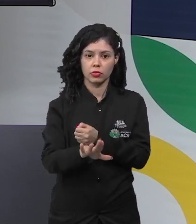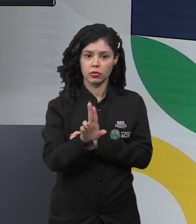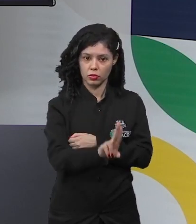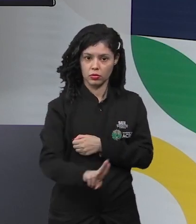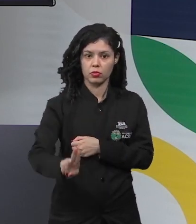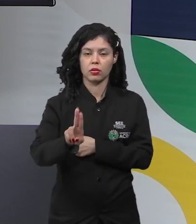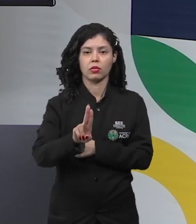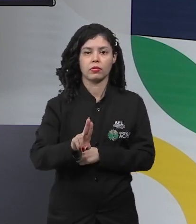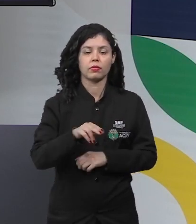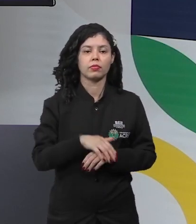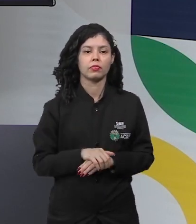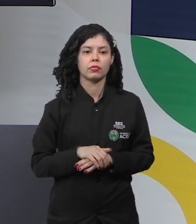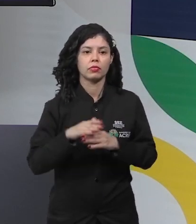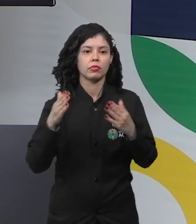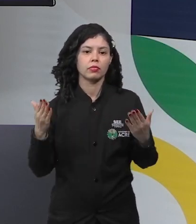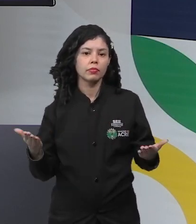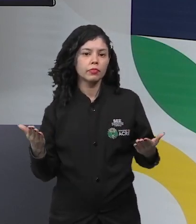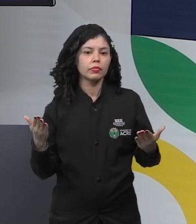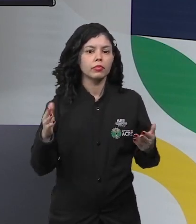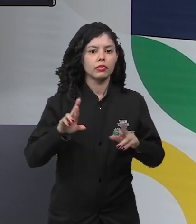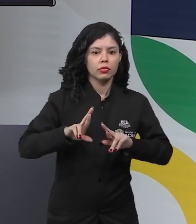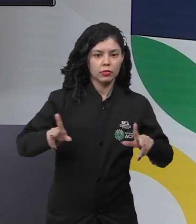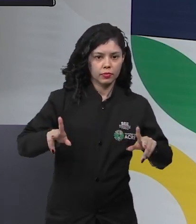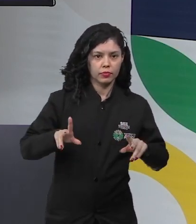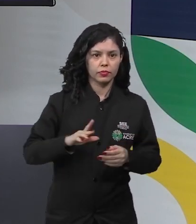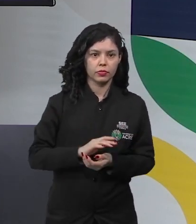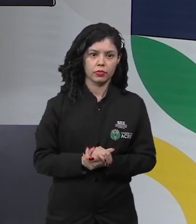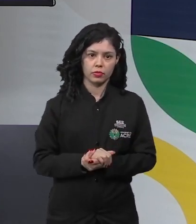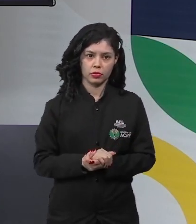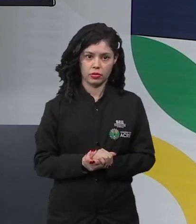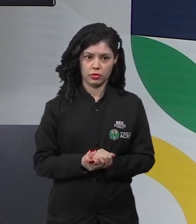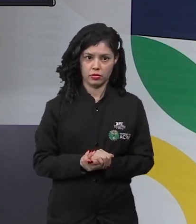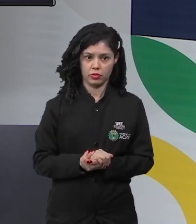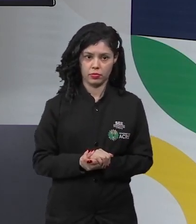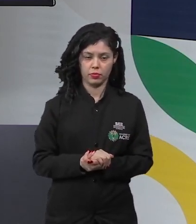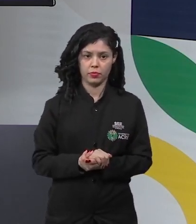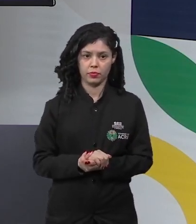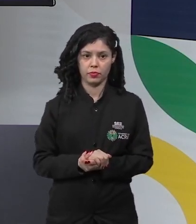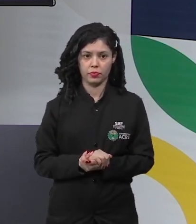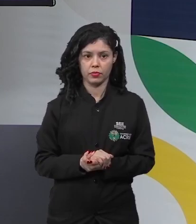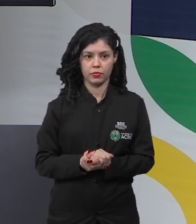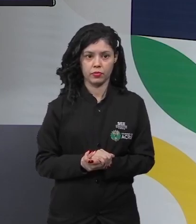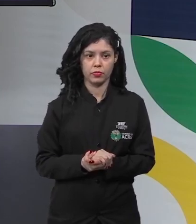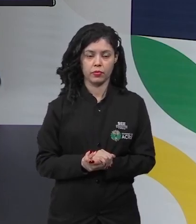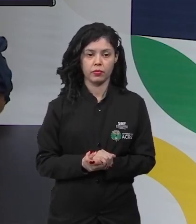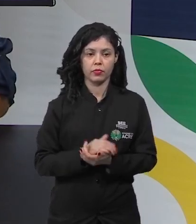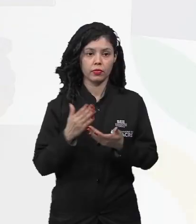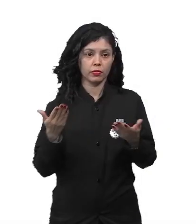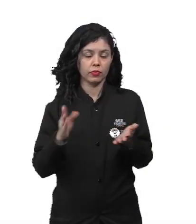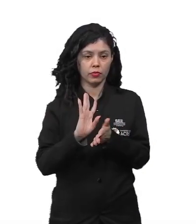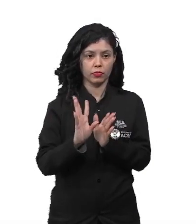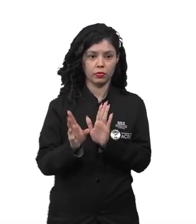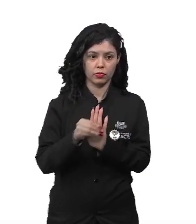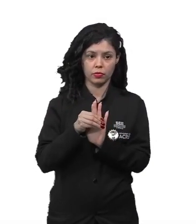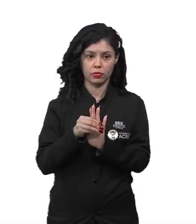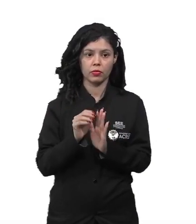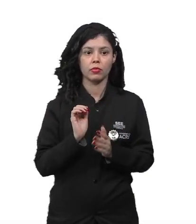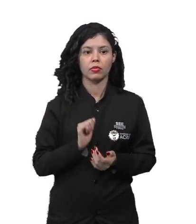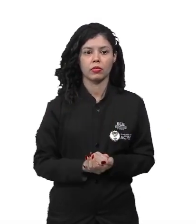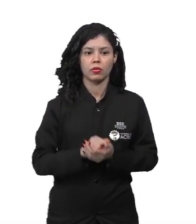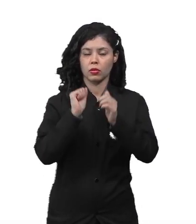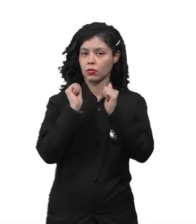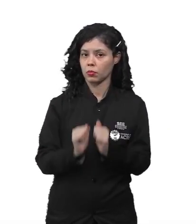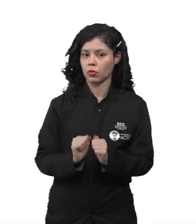ser tratado, tá? Então, tem aqui alguns tipos de biodigestores. As aplicações.